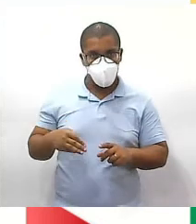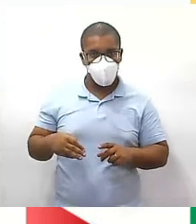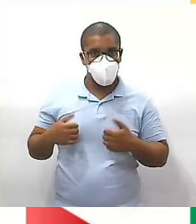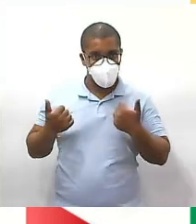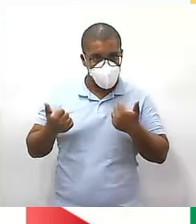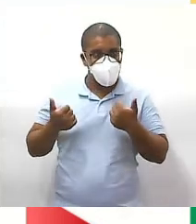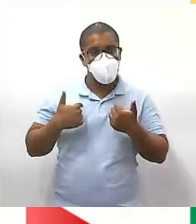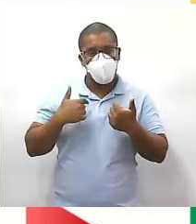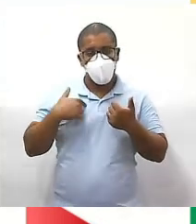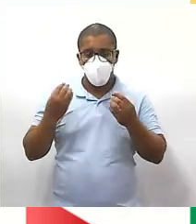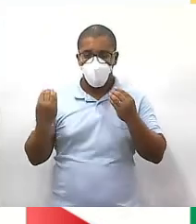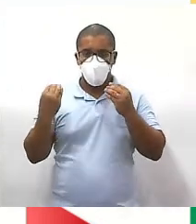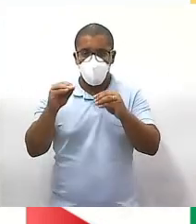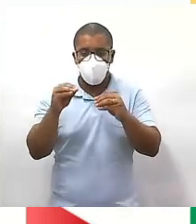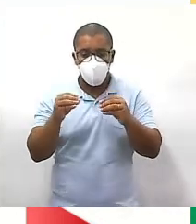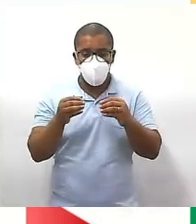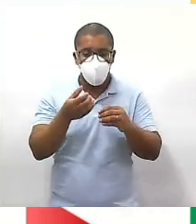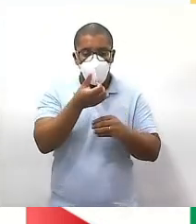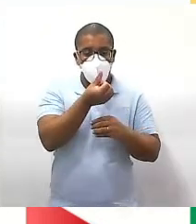fazer